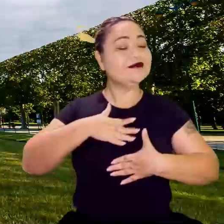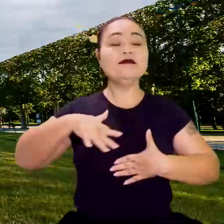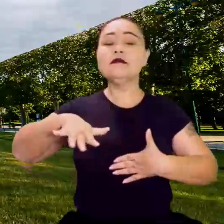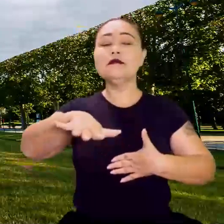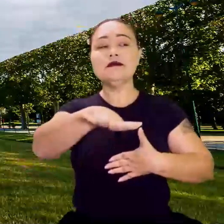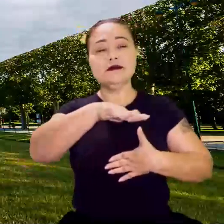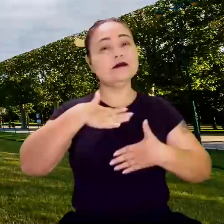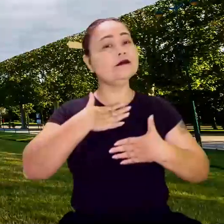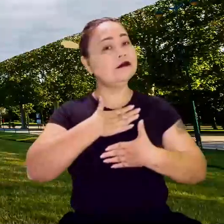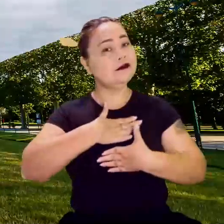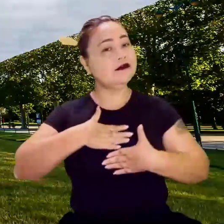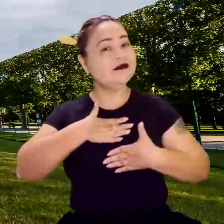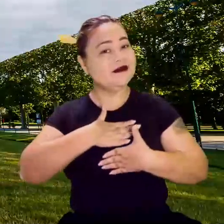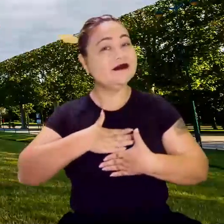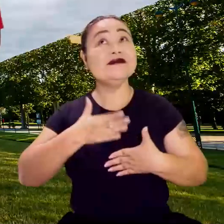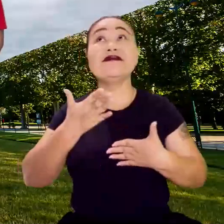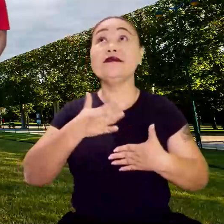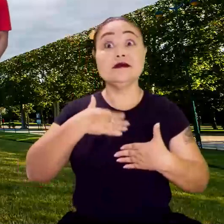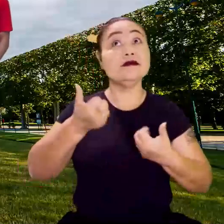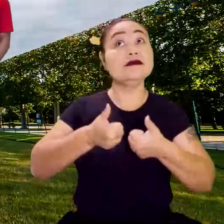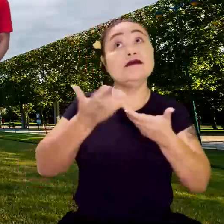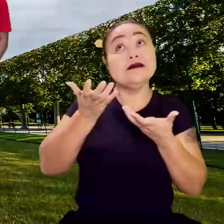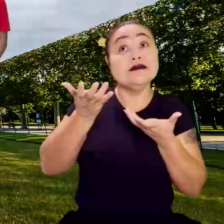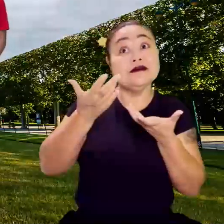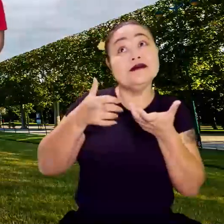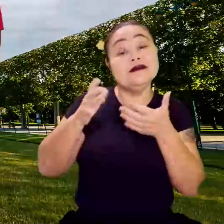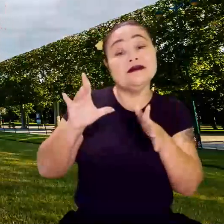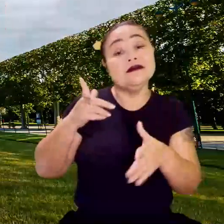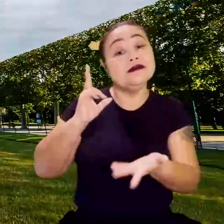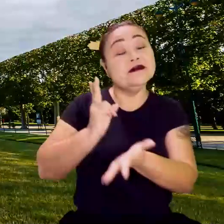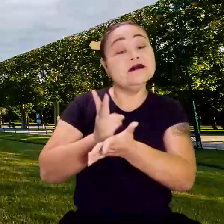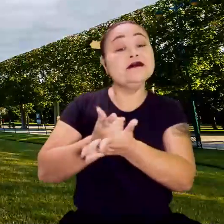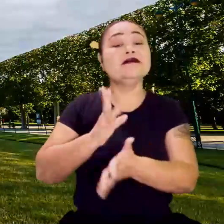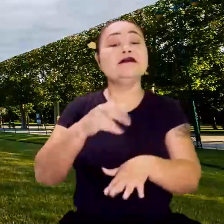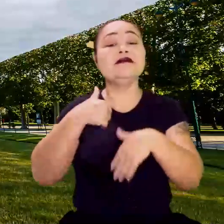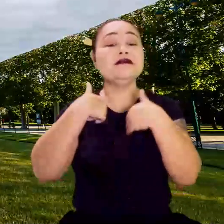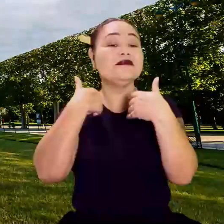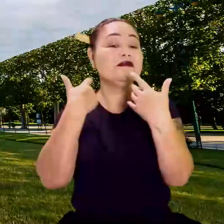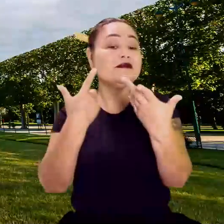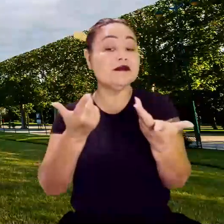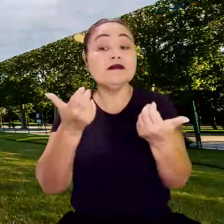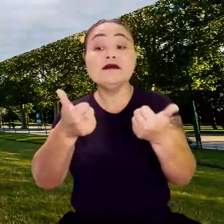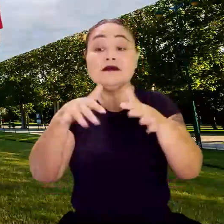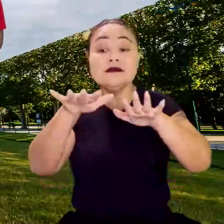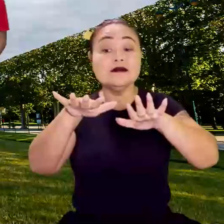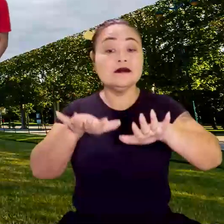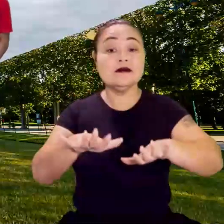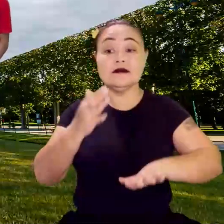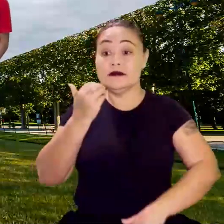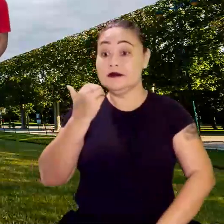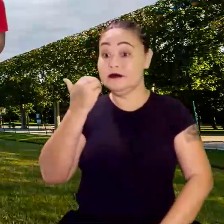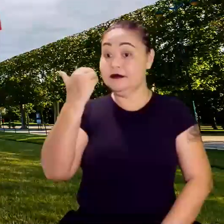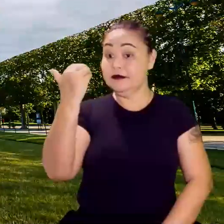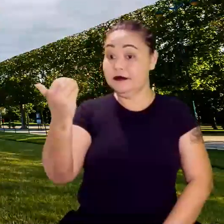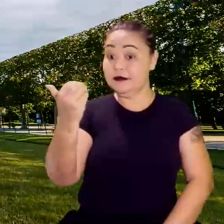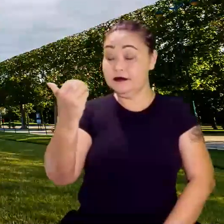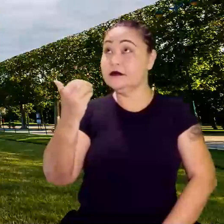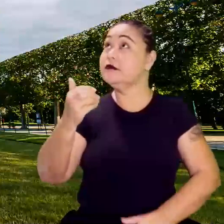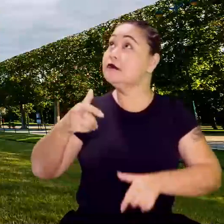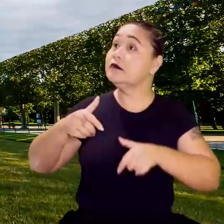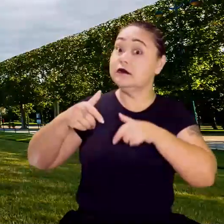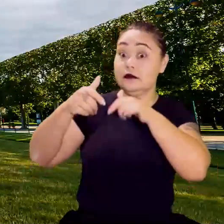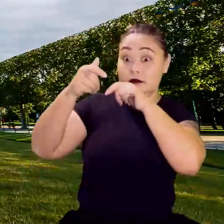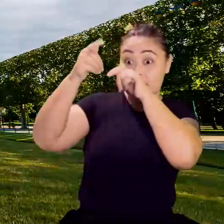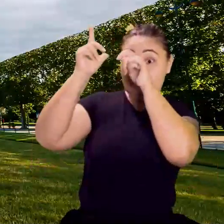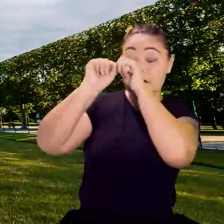Muito lugar bom. aqui, oh meu Deus, bem que eu gostaria mesmo. Então estamos aqui em frente à nossa Torre Eiffel, porque